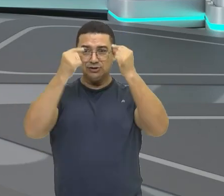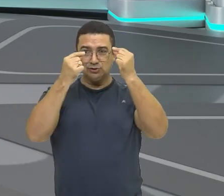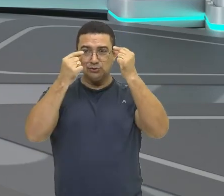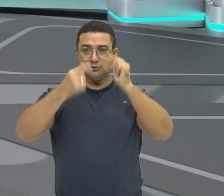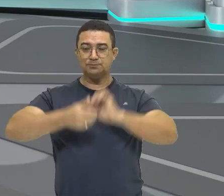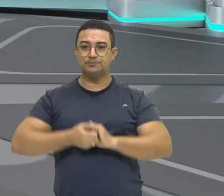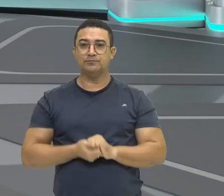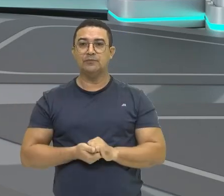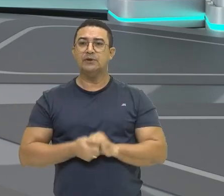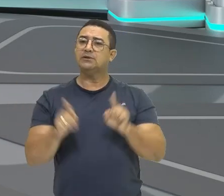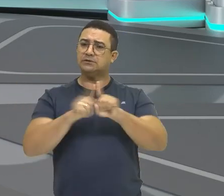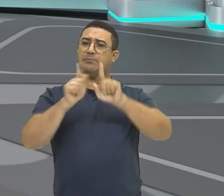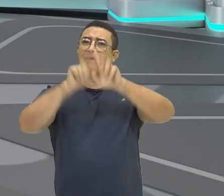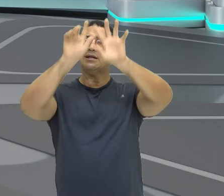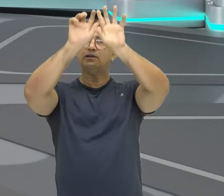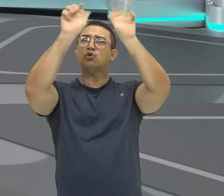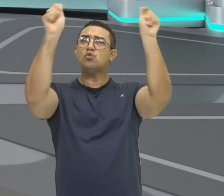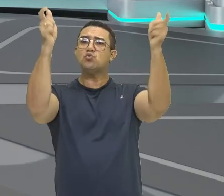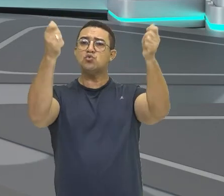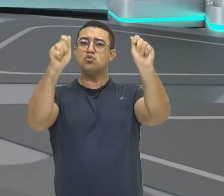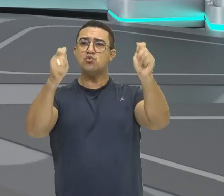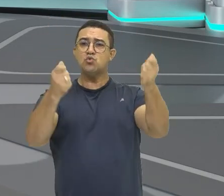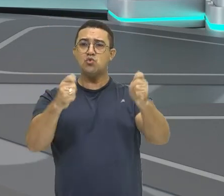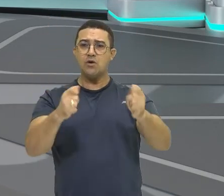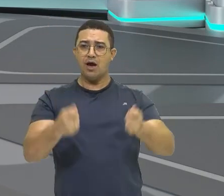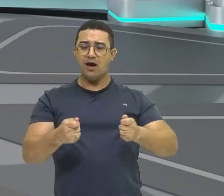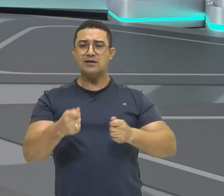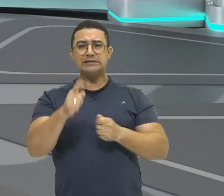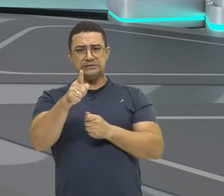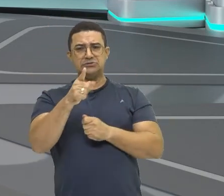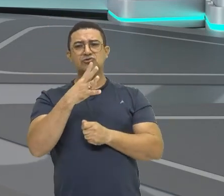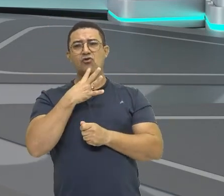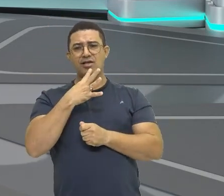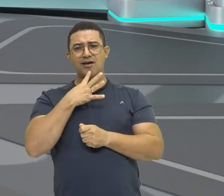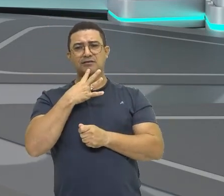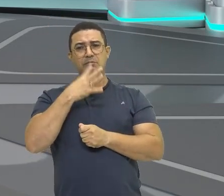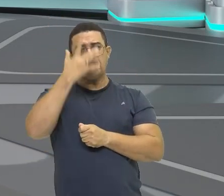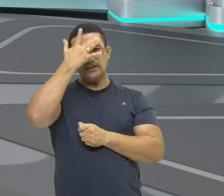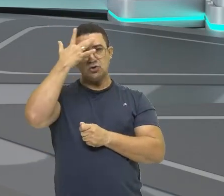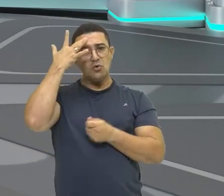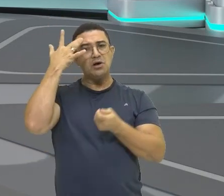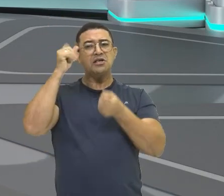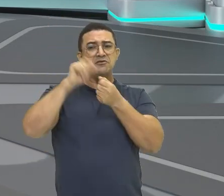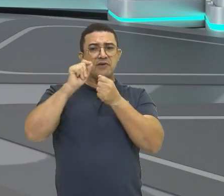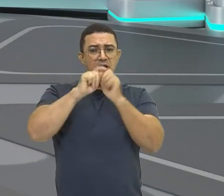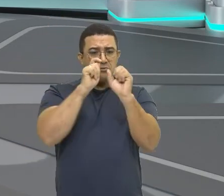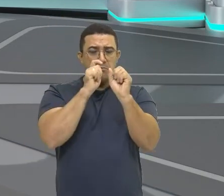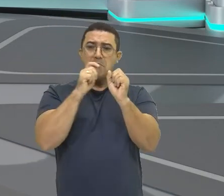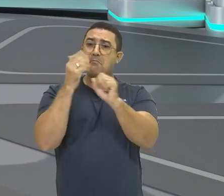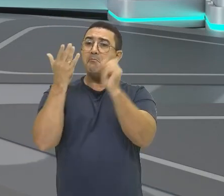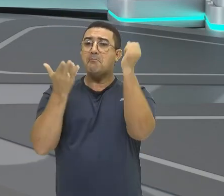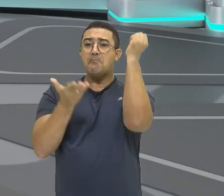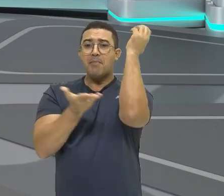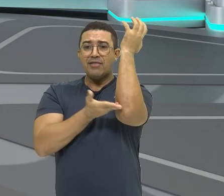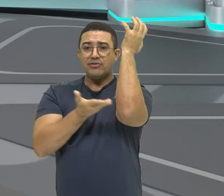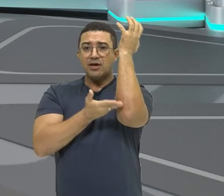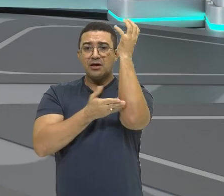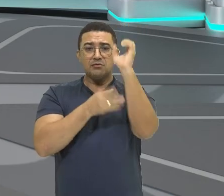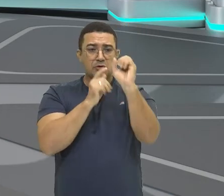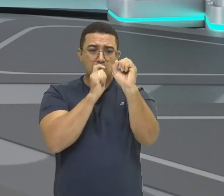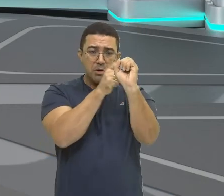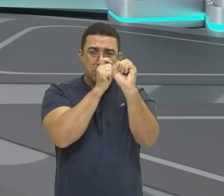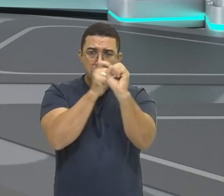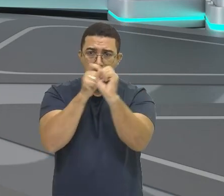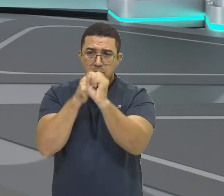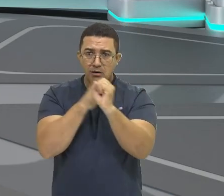localidade de vocês deve ter alguém que faz escultura, ou de madeira, ou de cerâmica,